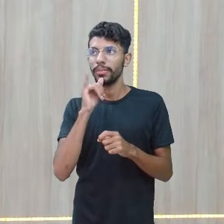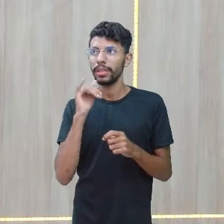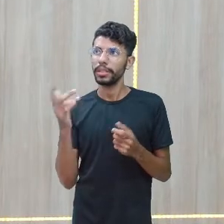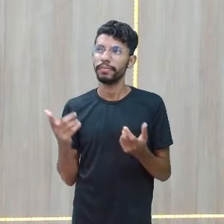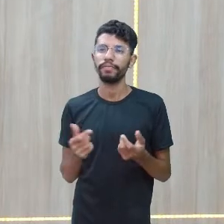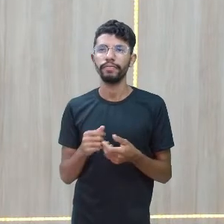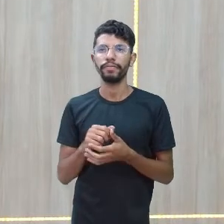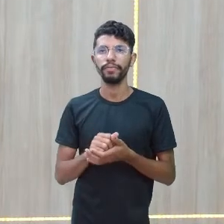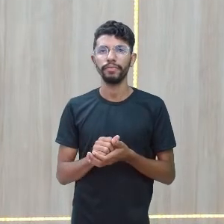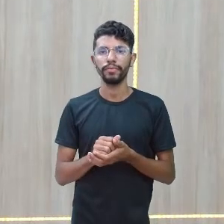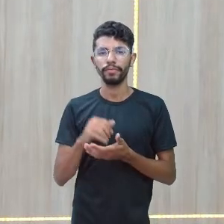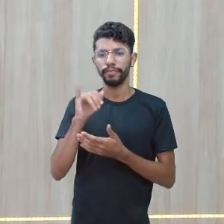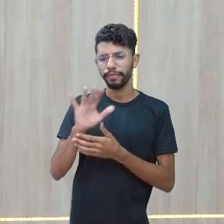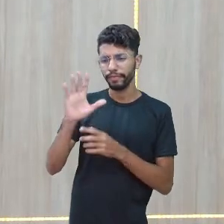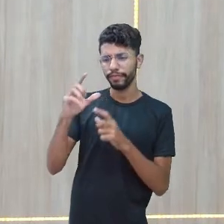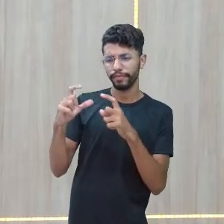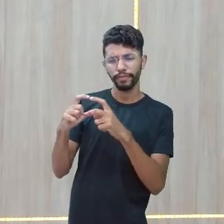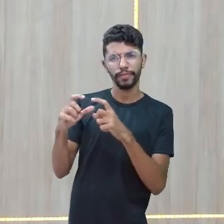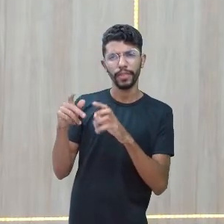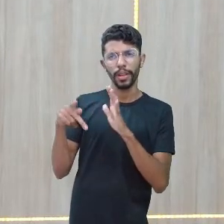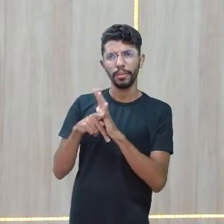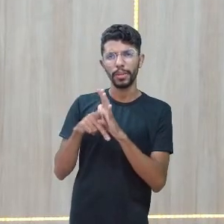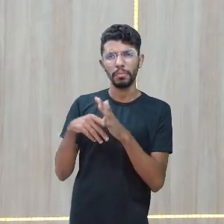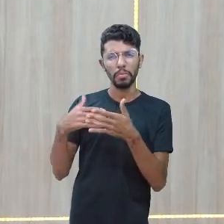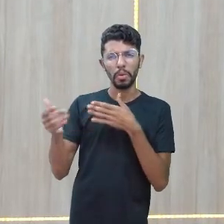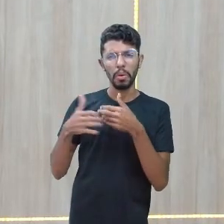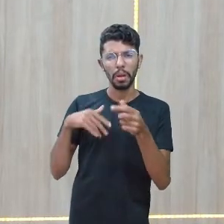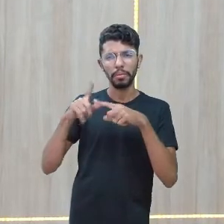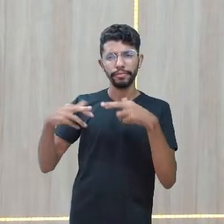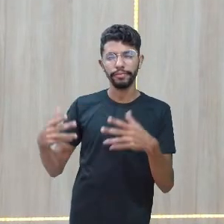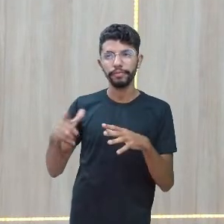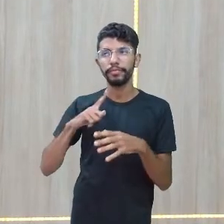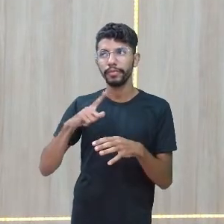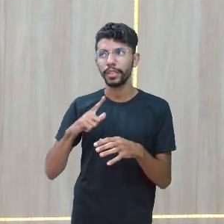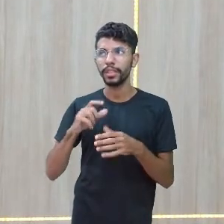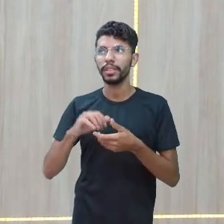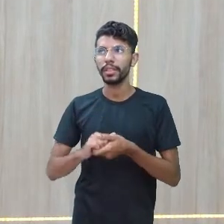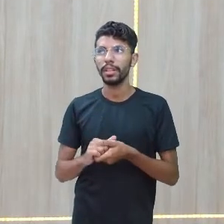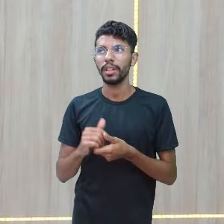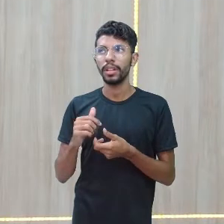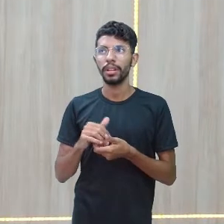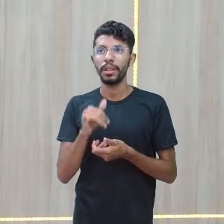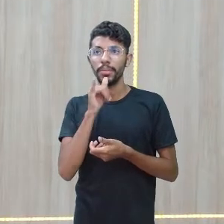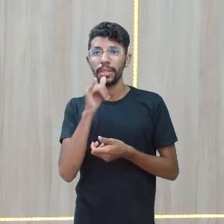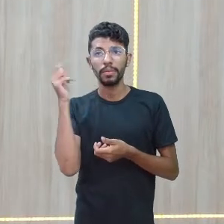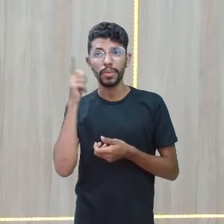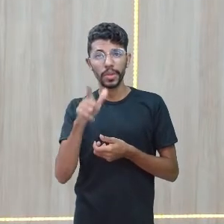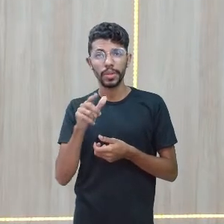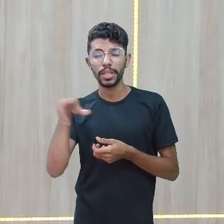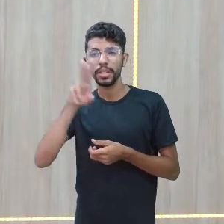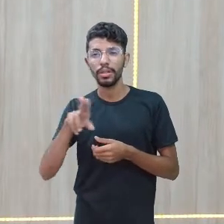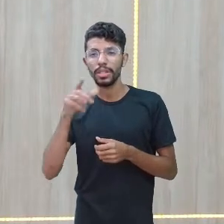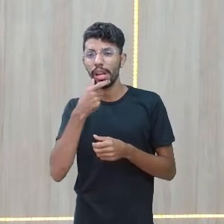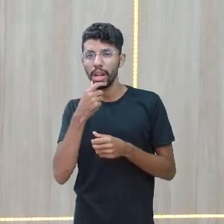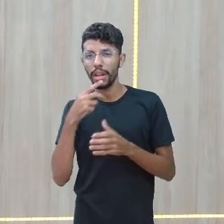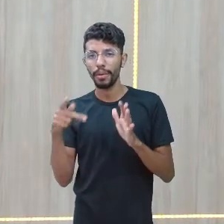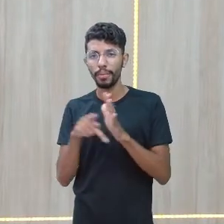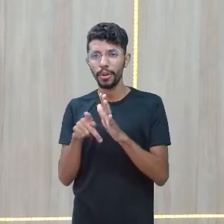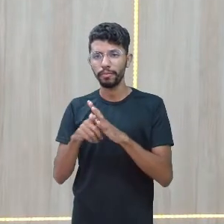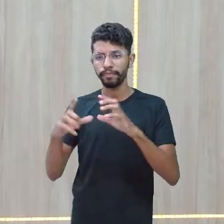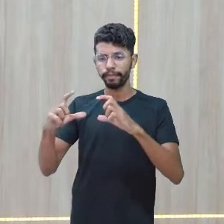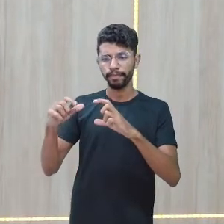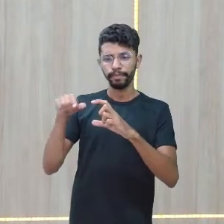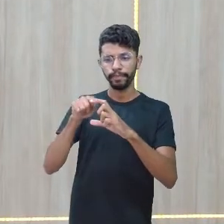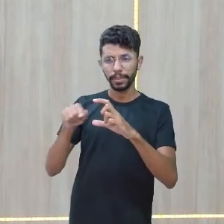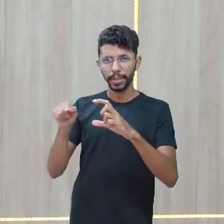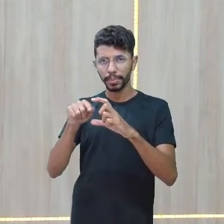Qualquer produto, de som, um rádio, alguma coisa assim. Tinha um painel. Você desenrolava o inglês pelo painel ali e sabia mexer no